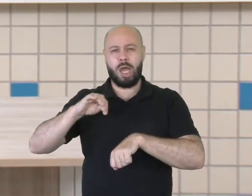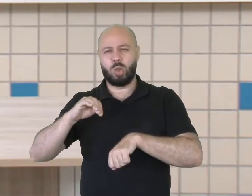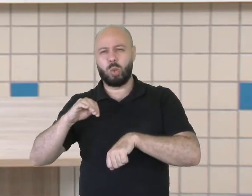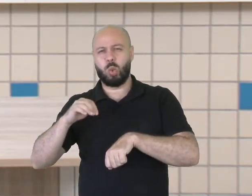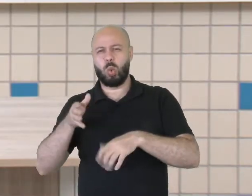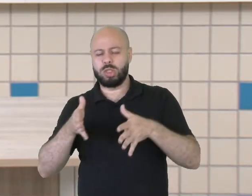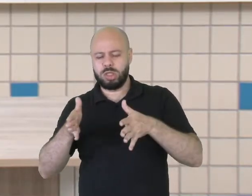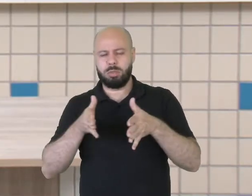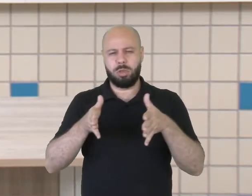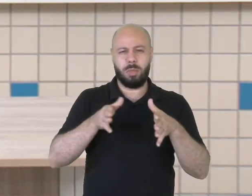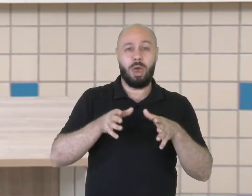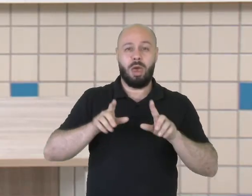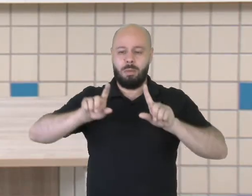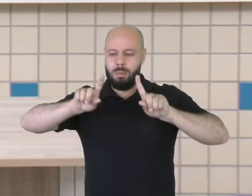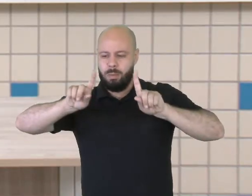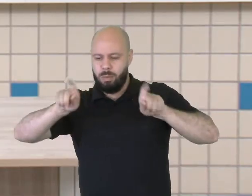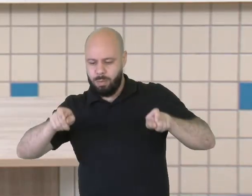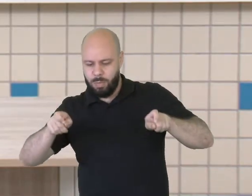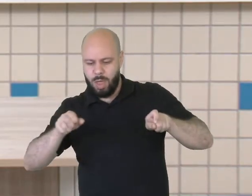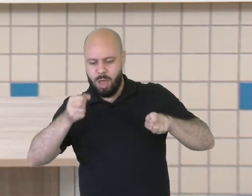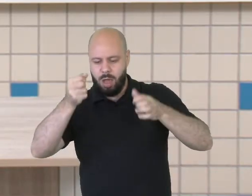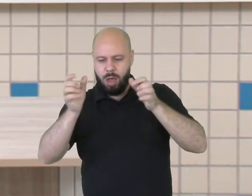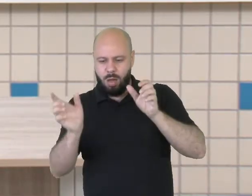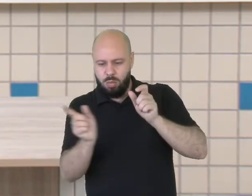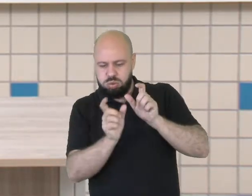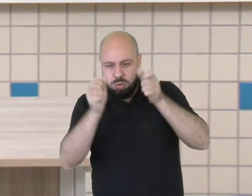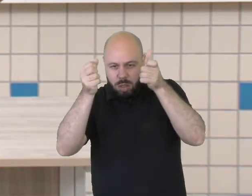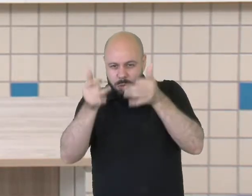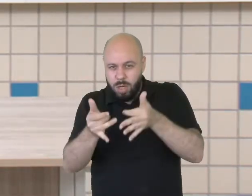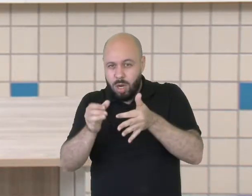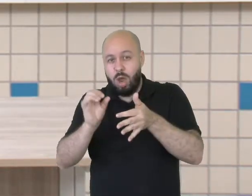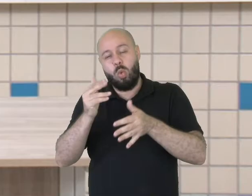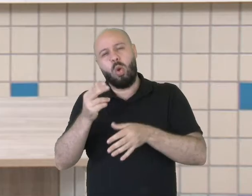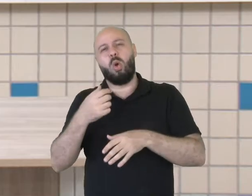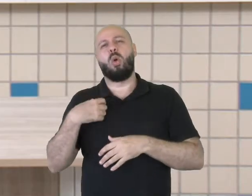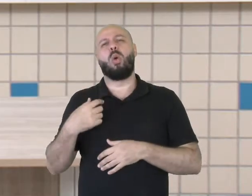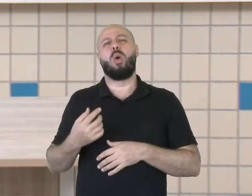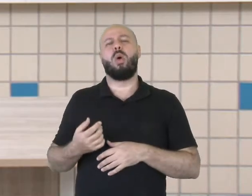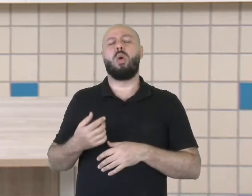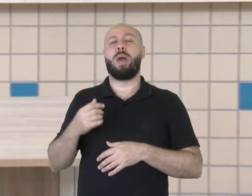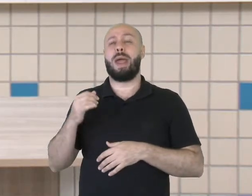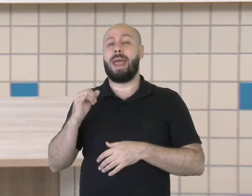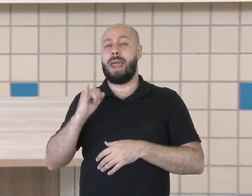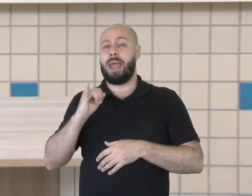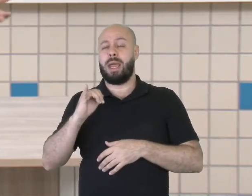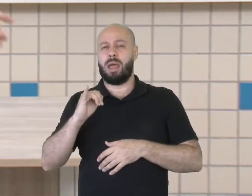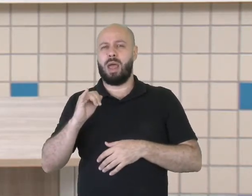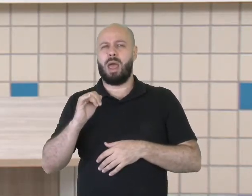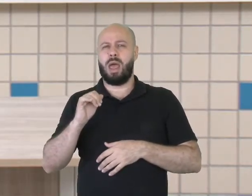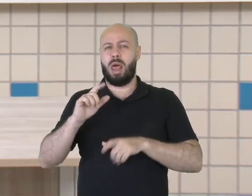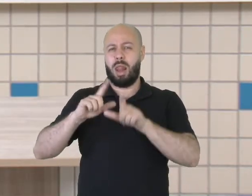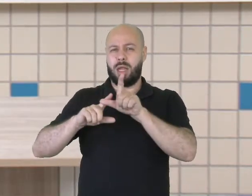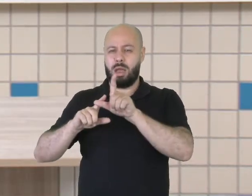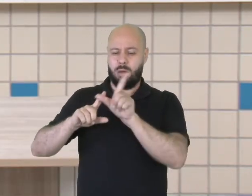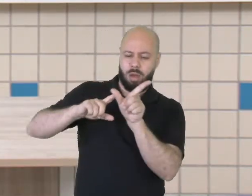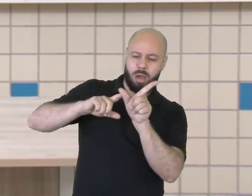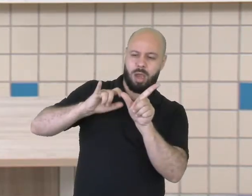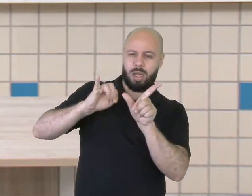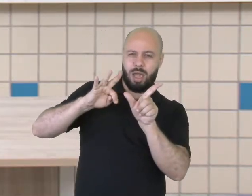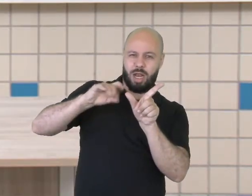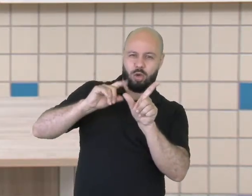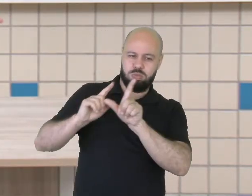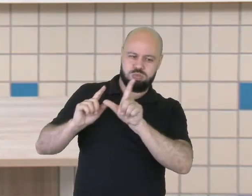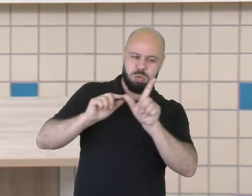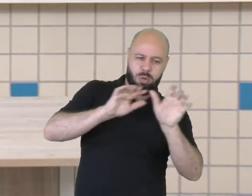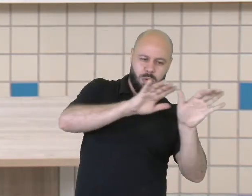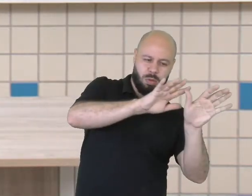está entre parênteses ou na letrinha em formato itálico. Para você entender melhor